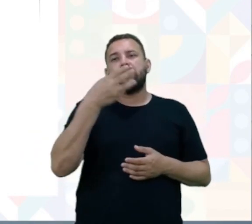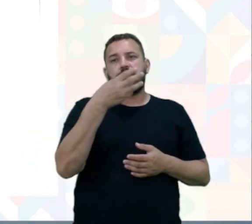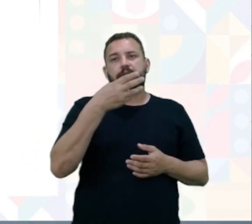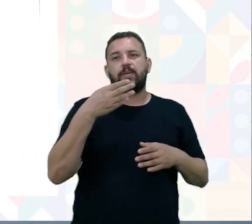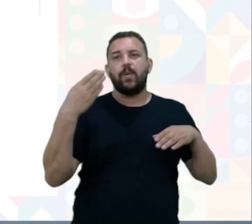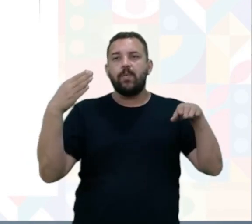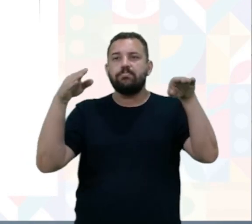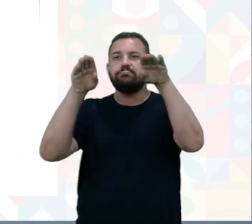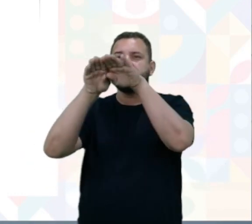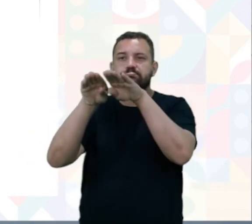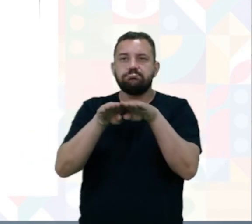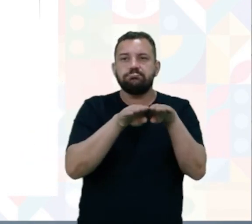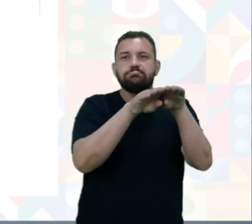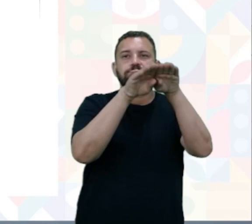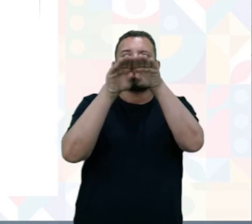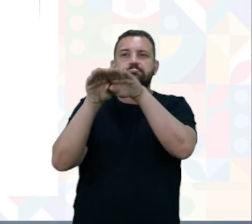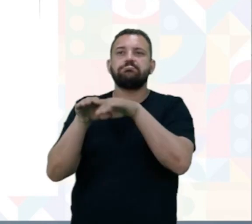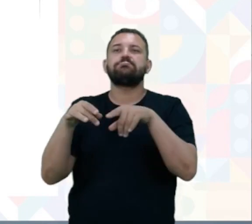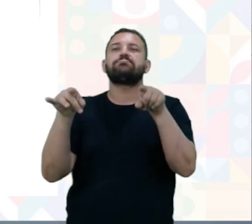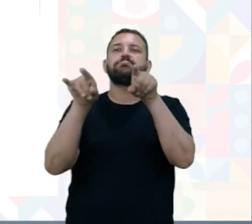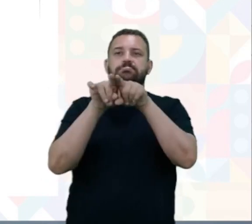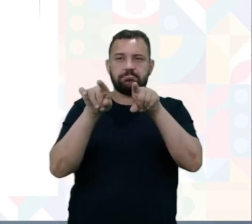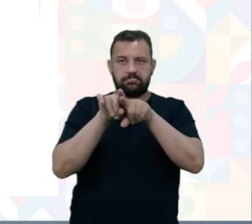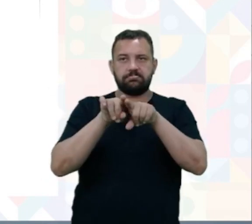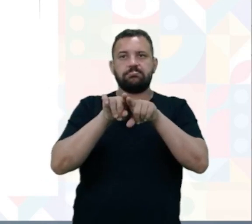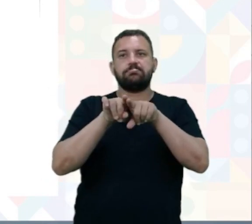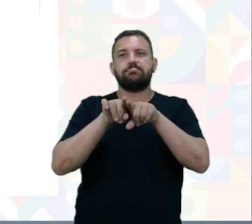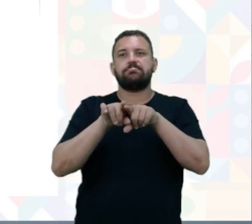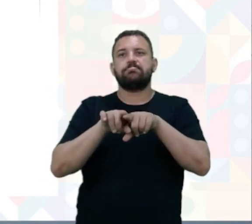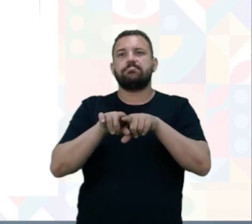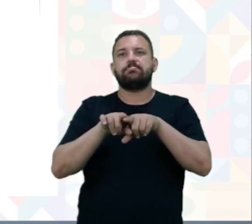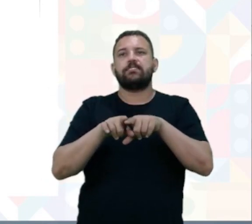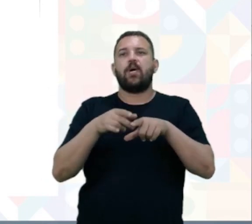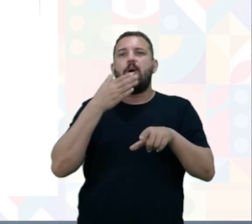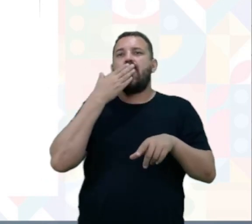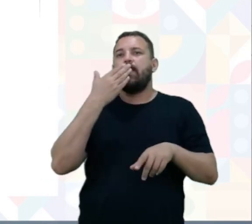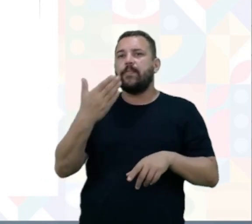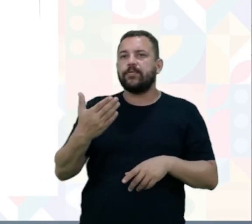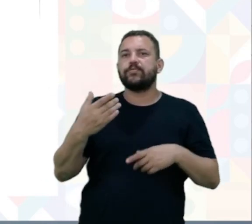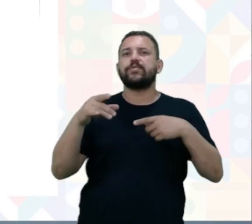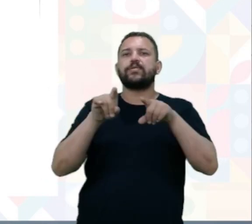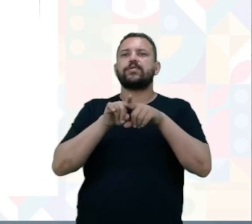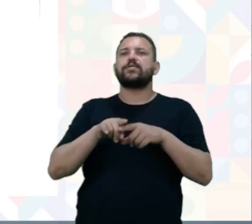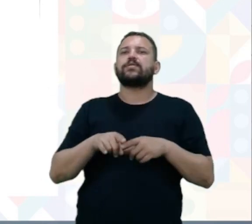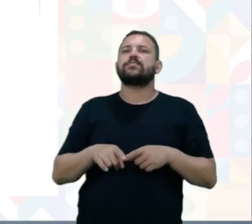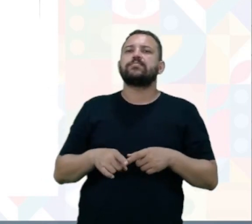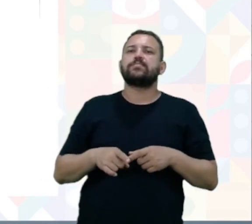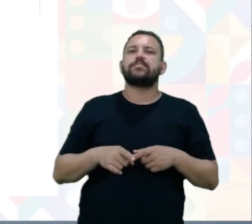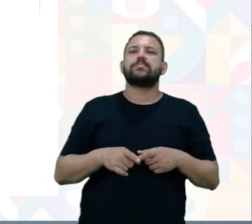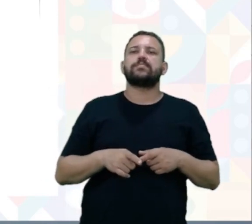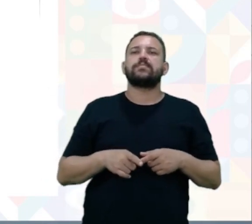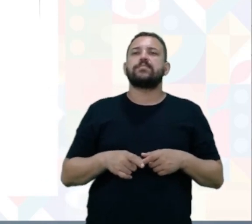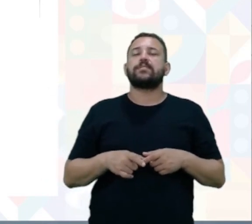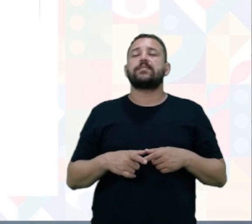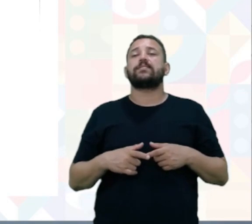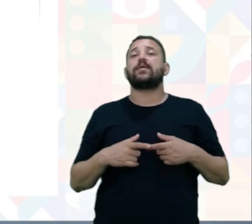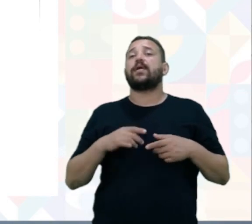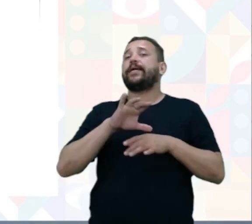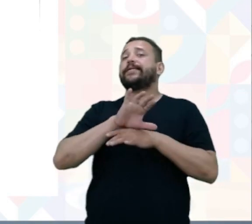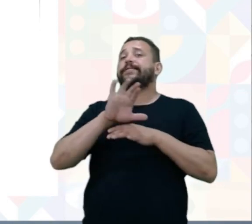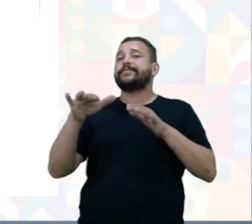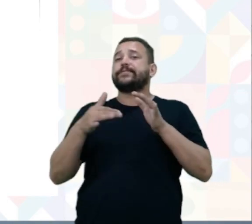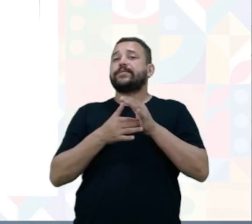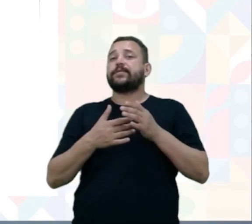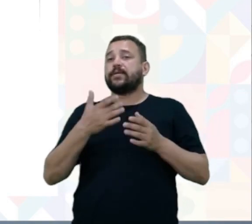igualdade. Deve-se garantir a igualdade de oportunidade, a igualdade de condições a todos